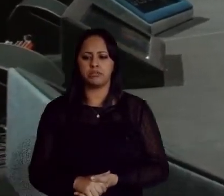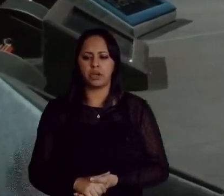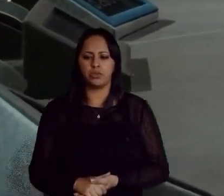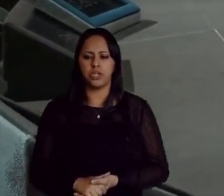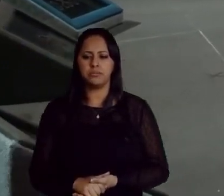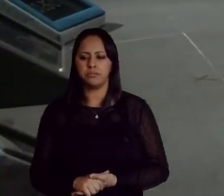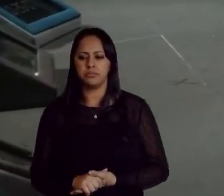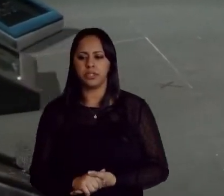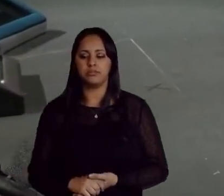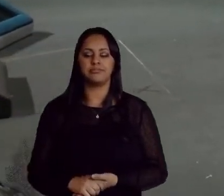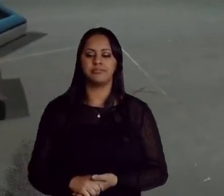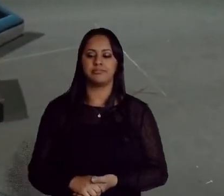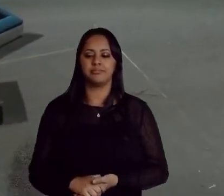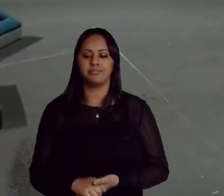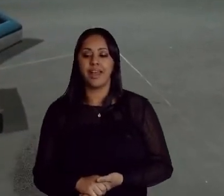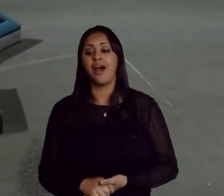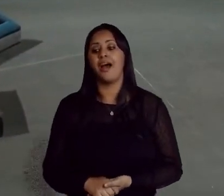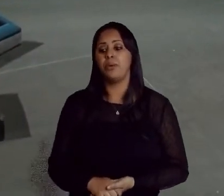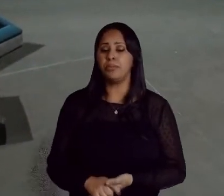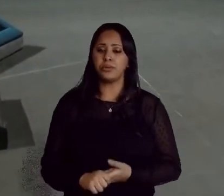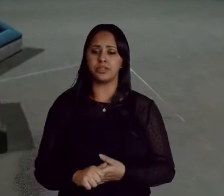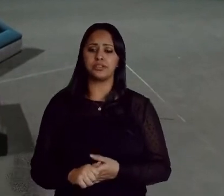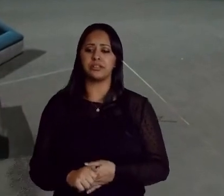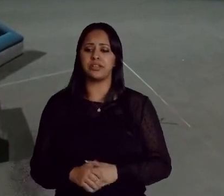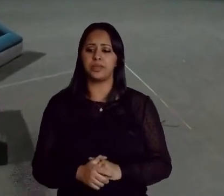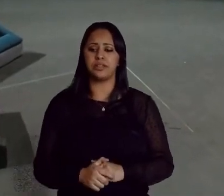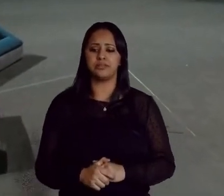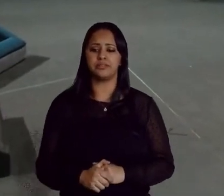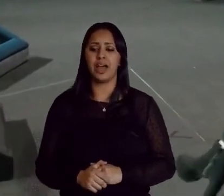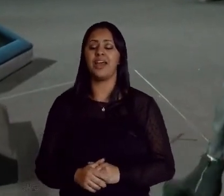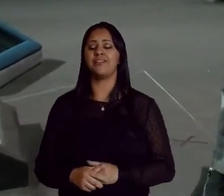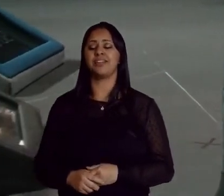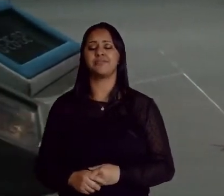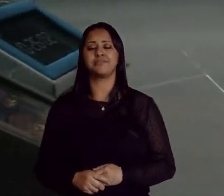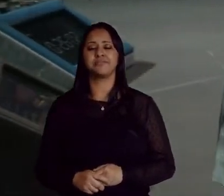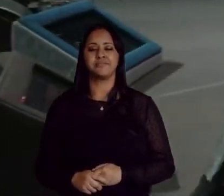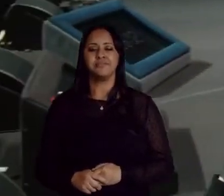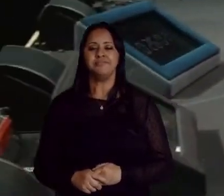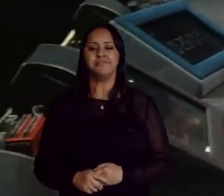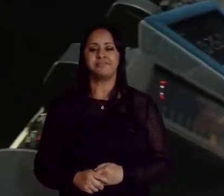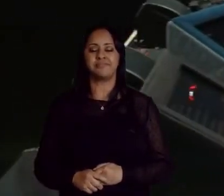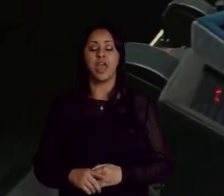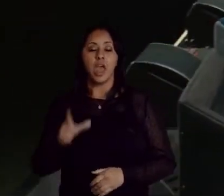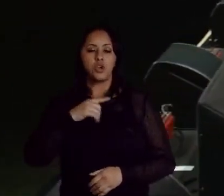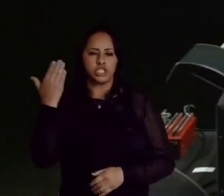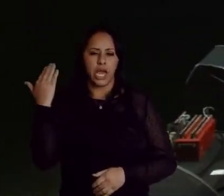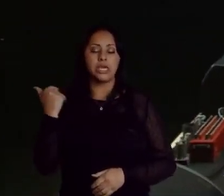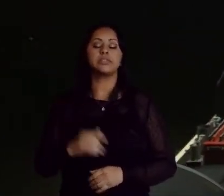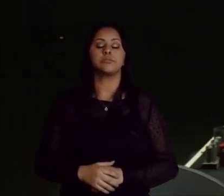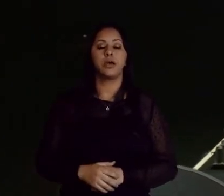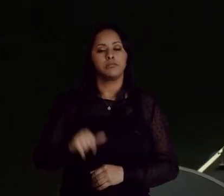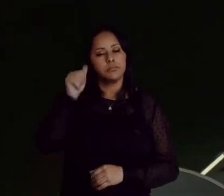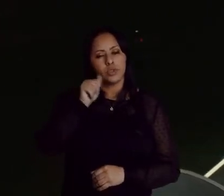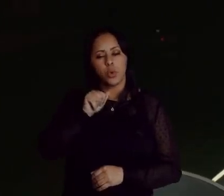do Clube 6 e 1, o teste de linguagem de amor. Para você descobrir. Eu tinha uma paciente recente, e